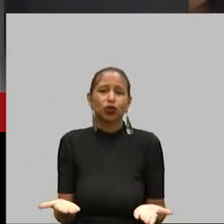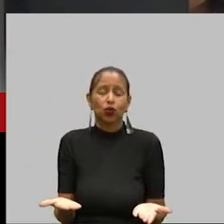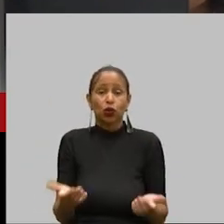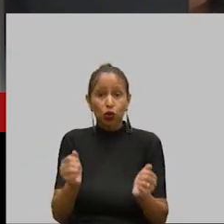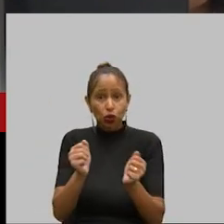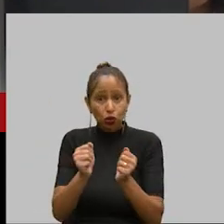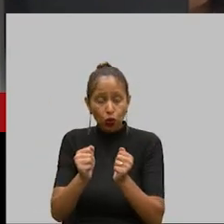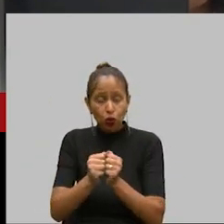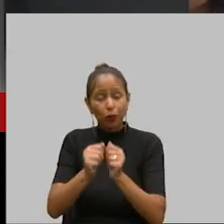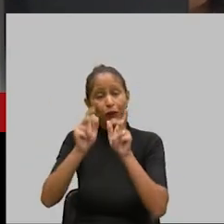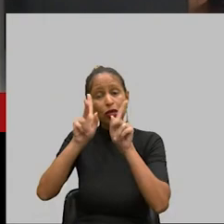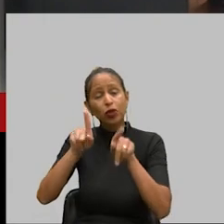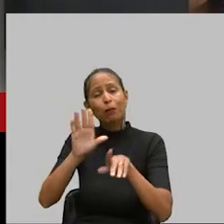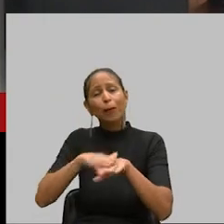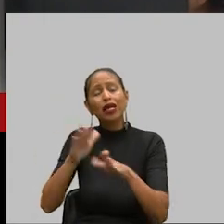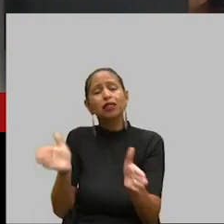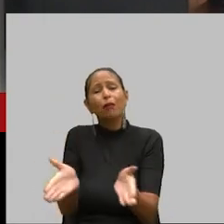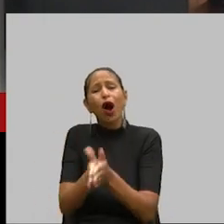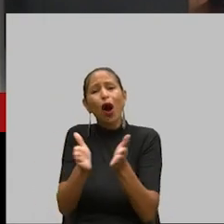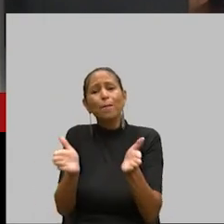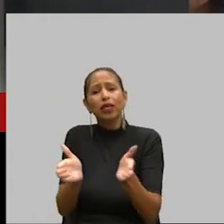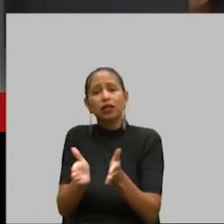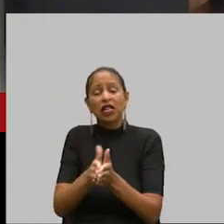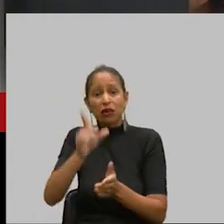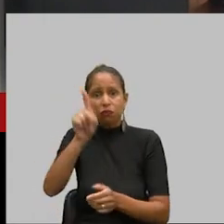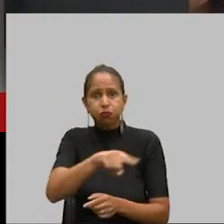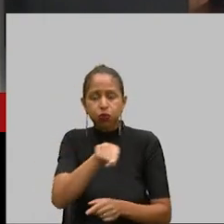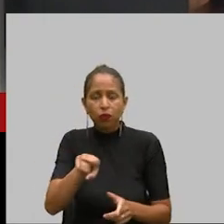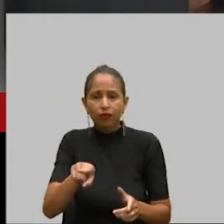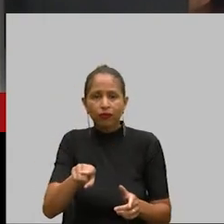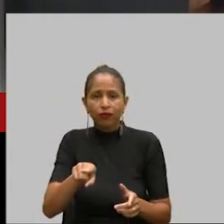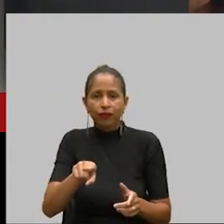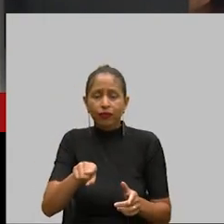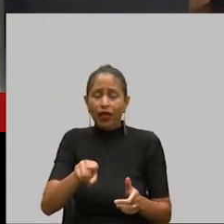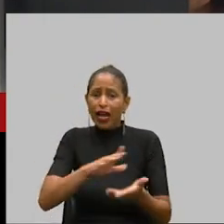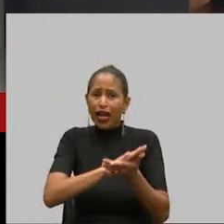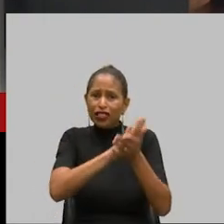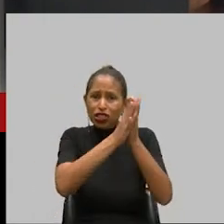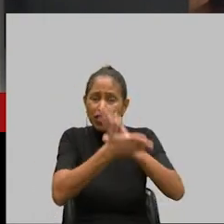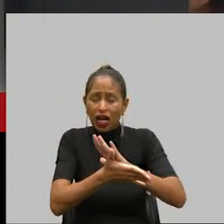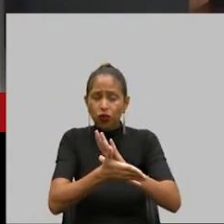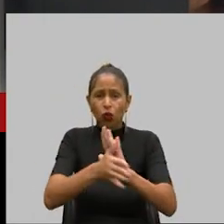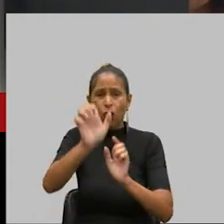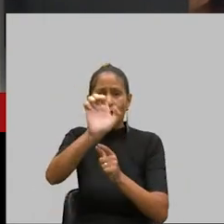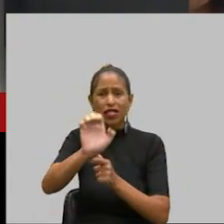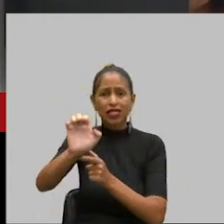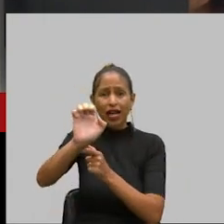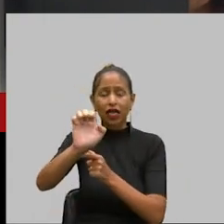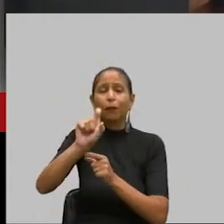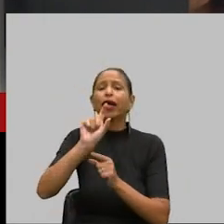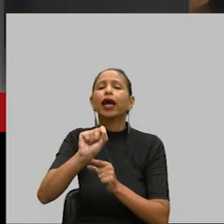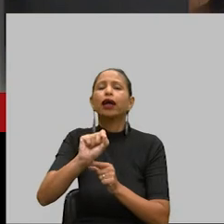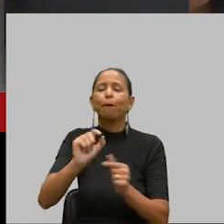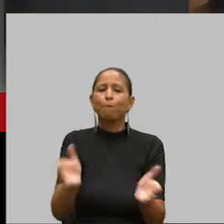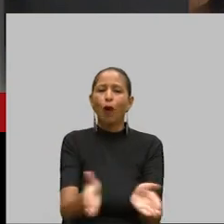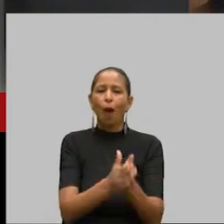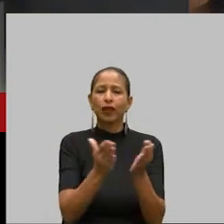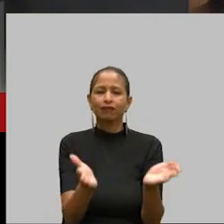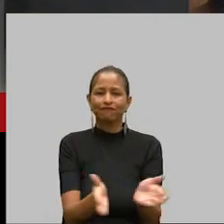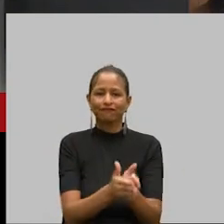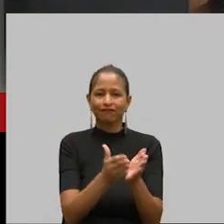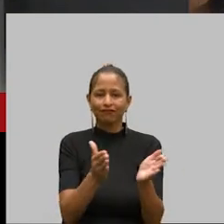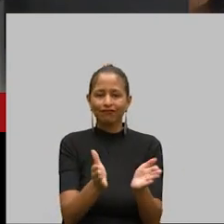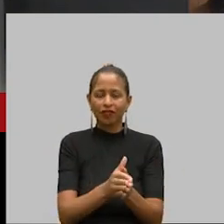pessoas mais pobres é A negação do estado é o aniquilamento do estado para os pobres mas